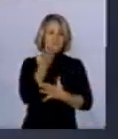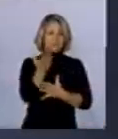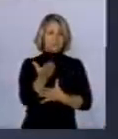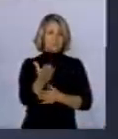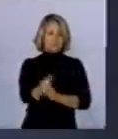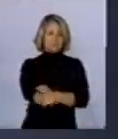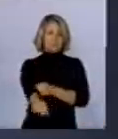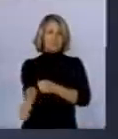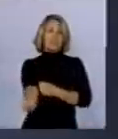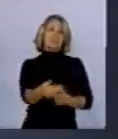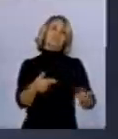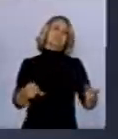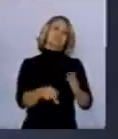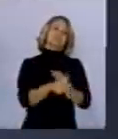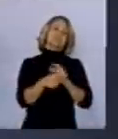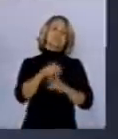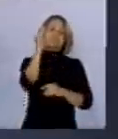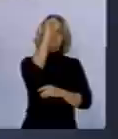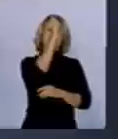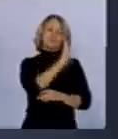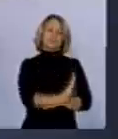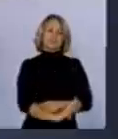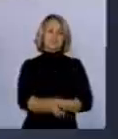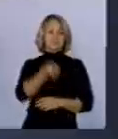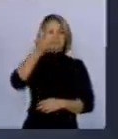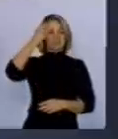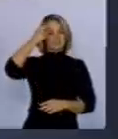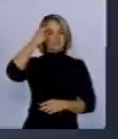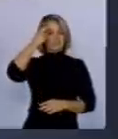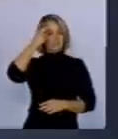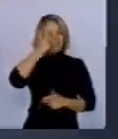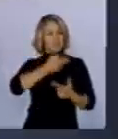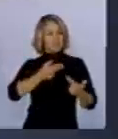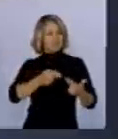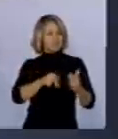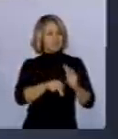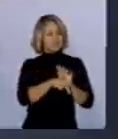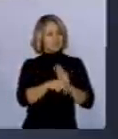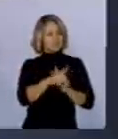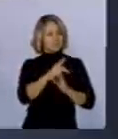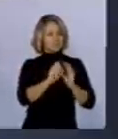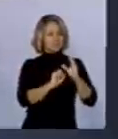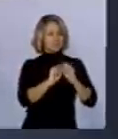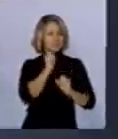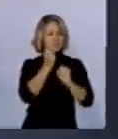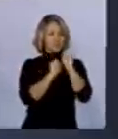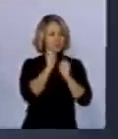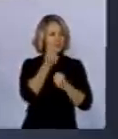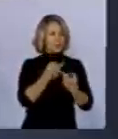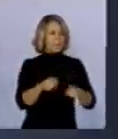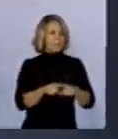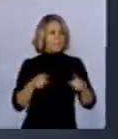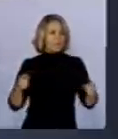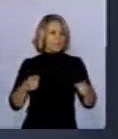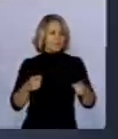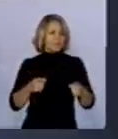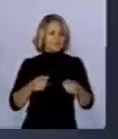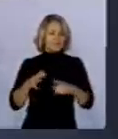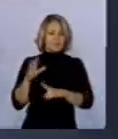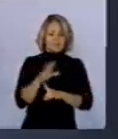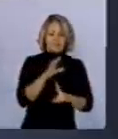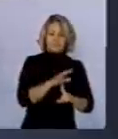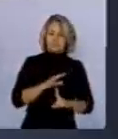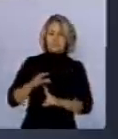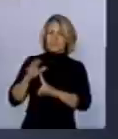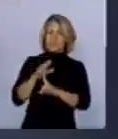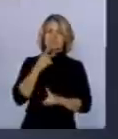propriedade intelectual é o grande ativo de um produtor a interferência no direito de propriedade é Clara